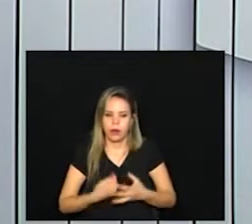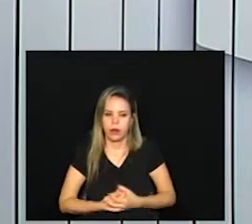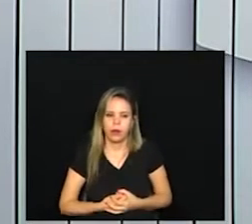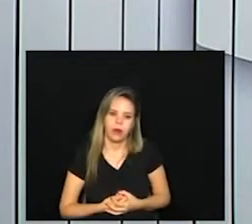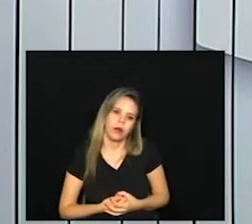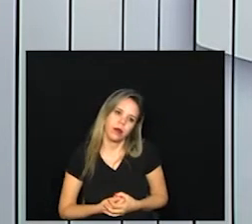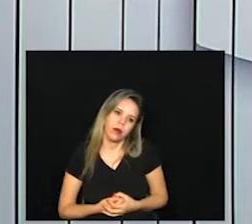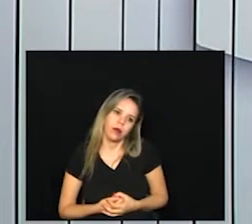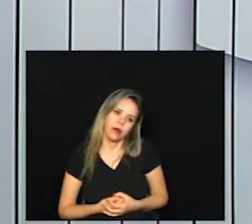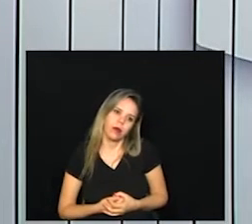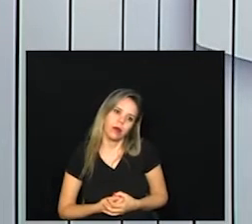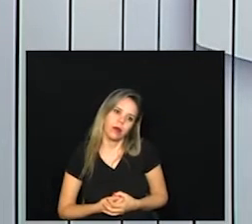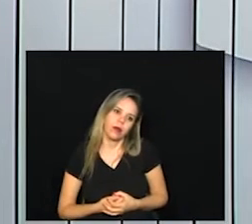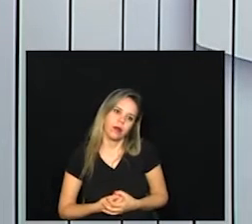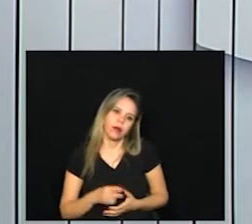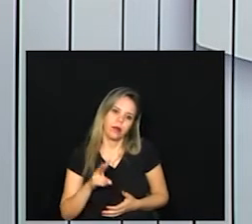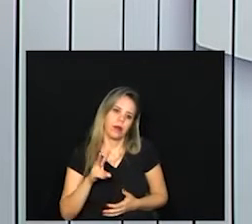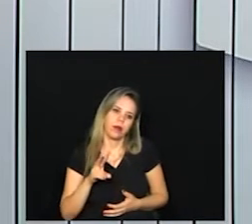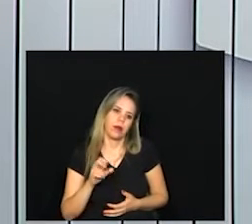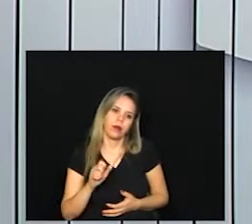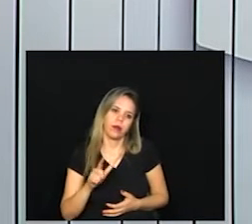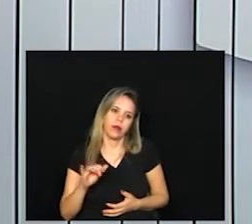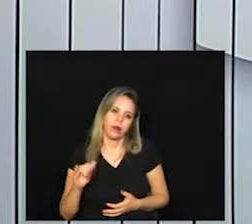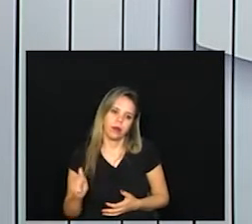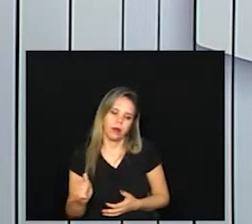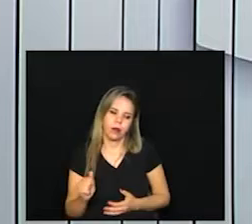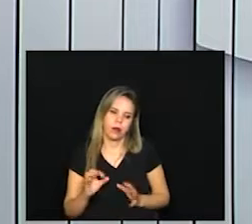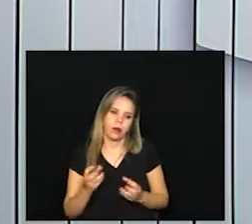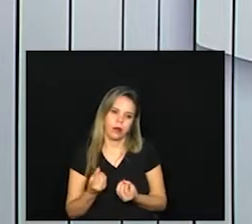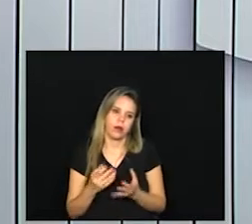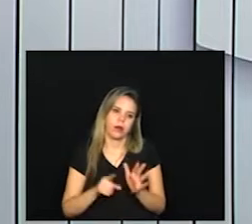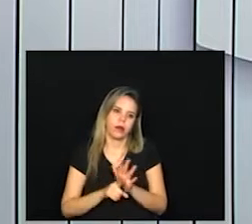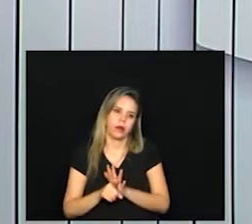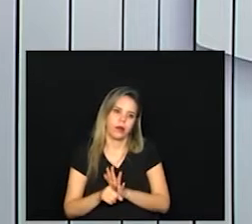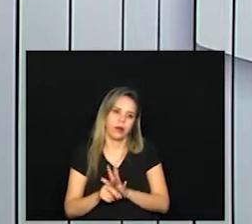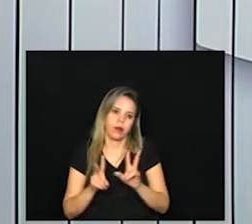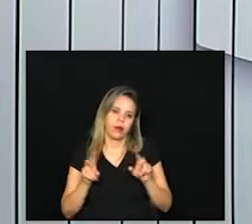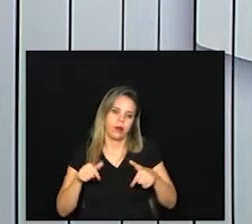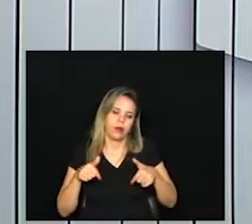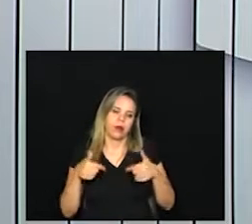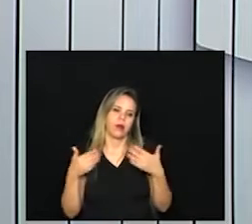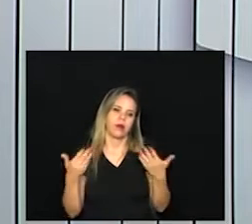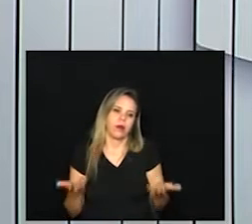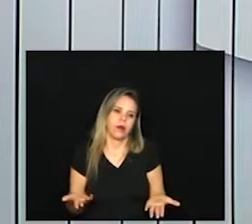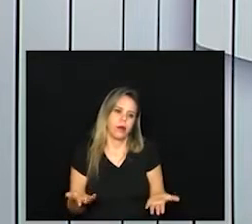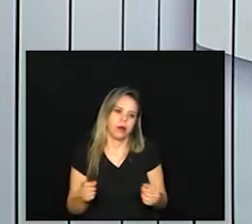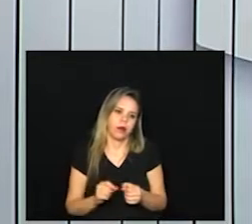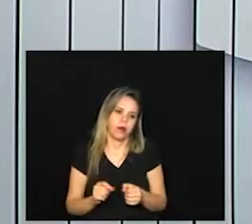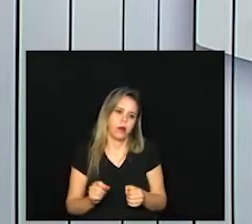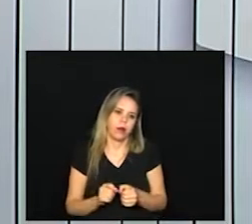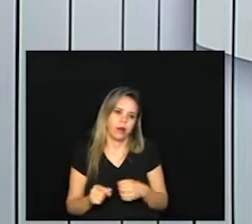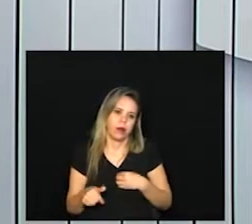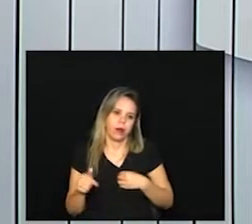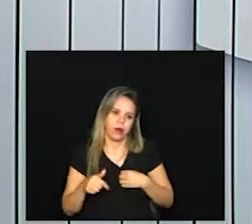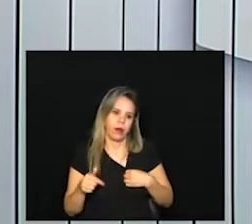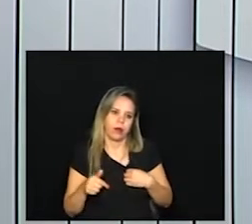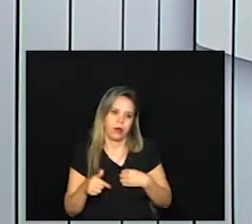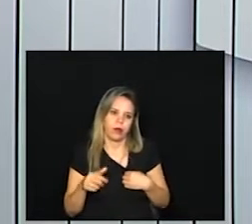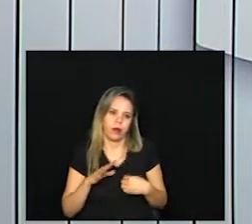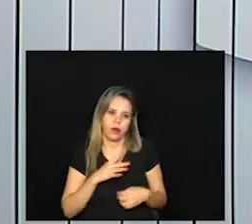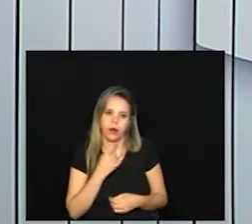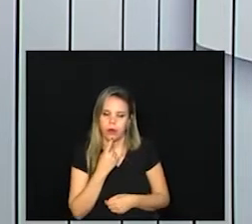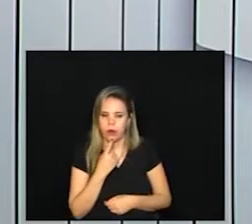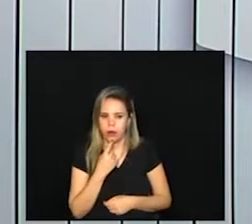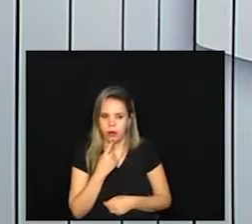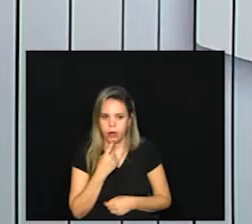direitos humanos, a Wanda Clemor, por todas as informações sobre as ações, né, que estão sendo realizadas aqui na cidade